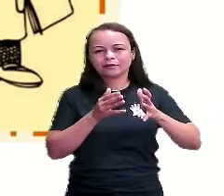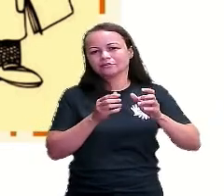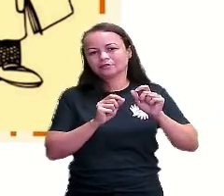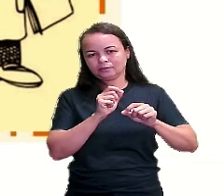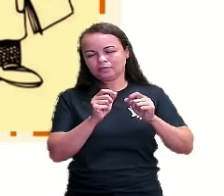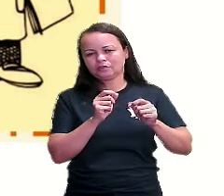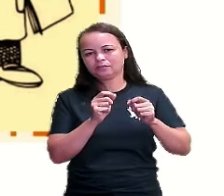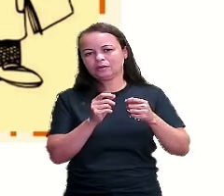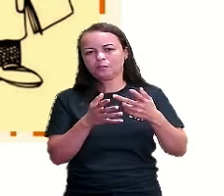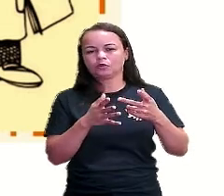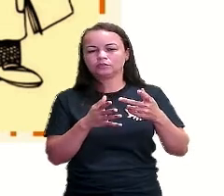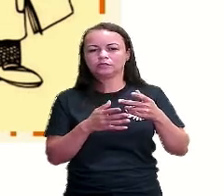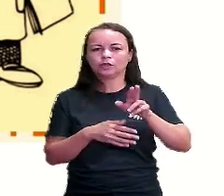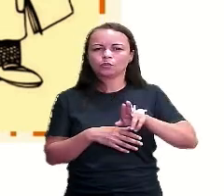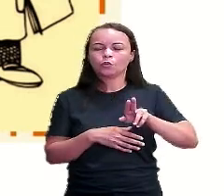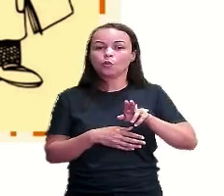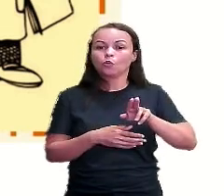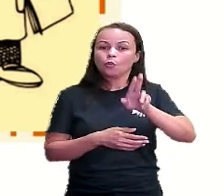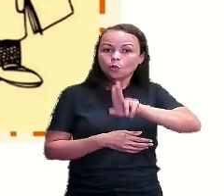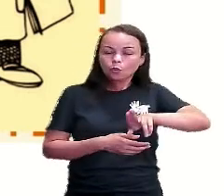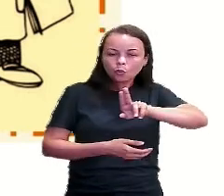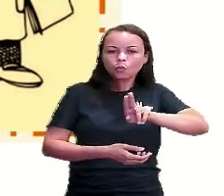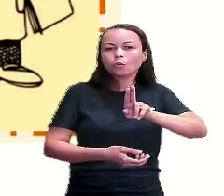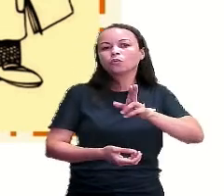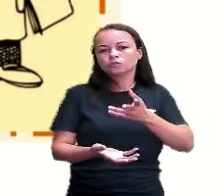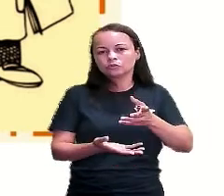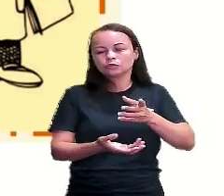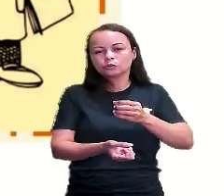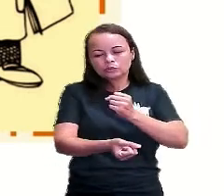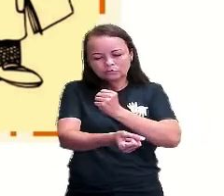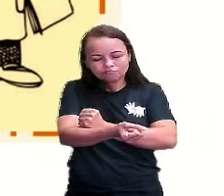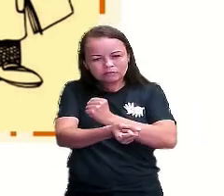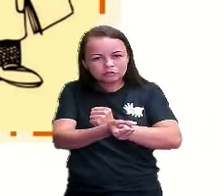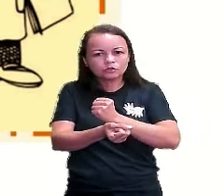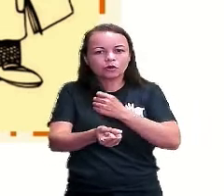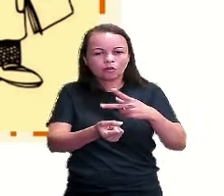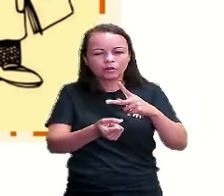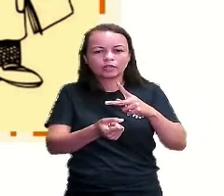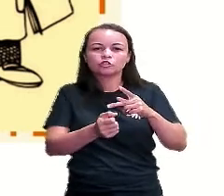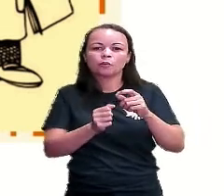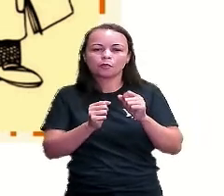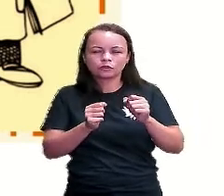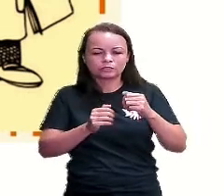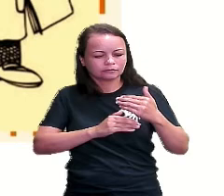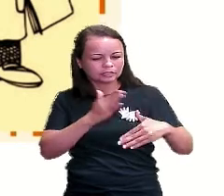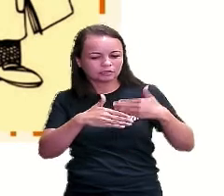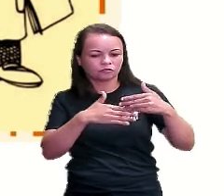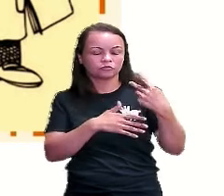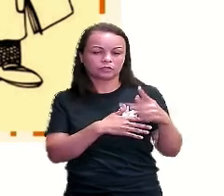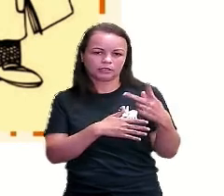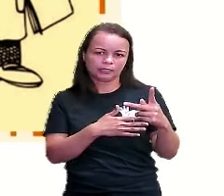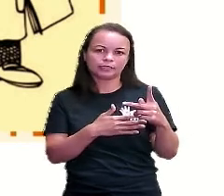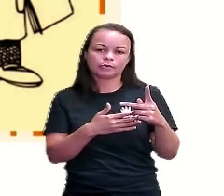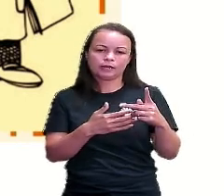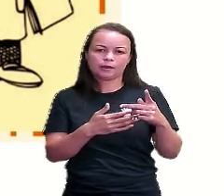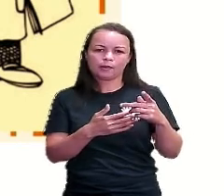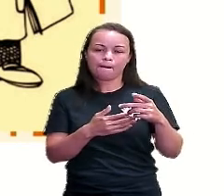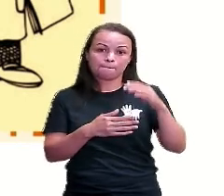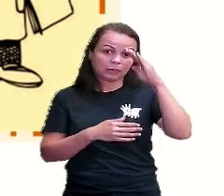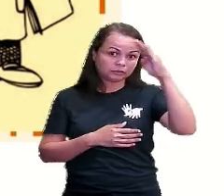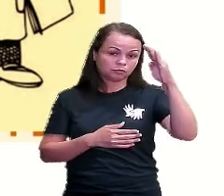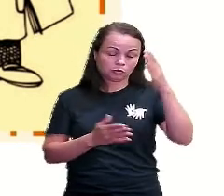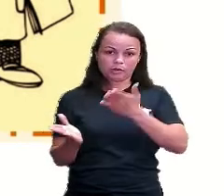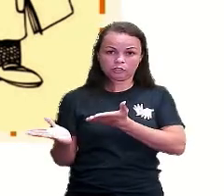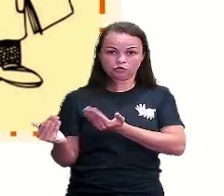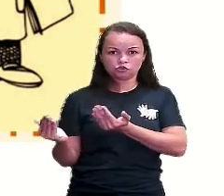campo da ciência, que o uso de drogas pode levar pessoas, principalmente pessoas jovens, a desenvolver casos de esquizofrenia. Fica